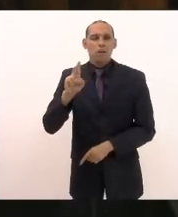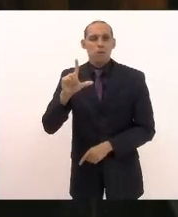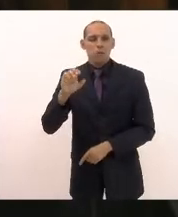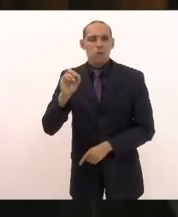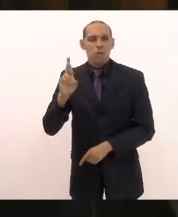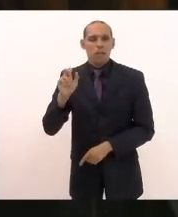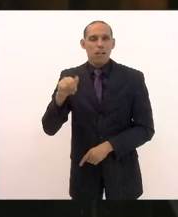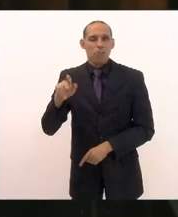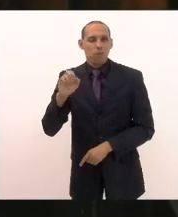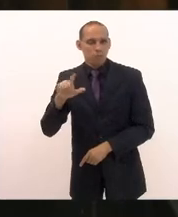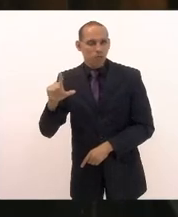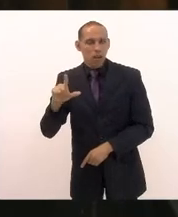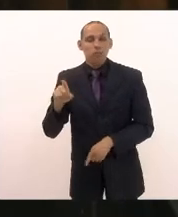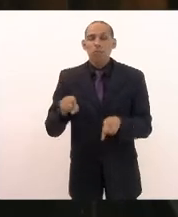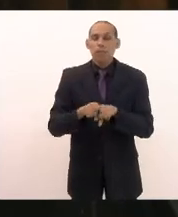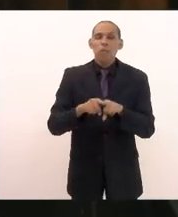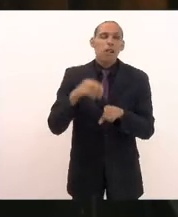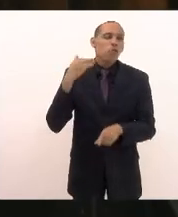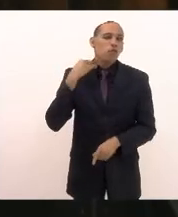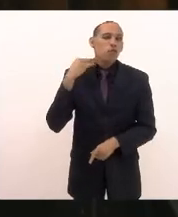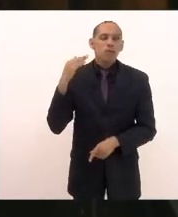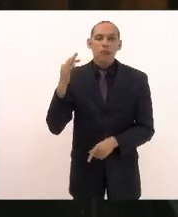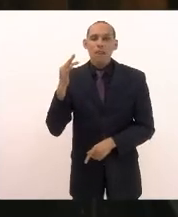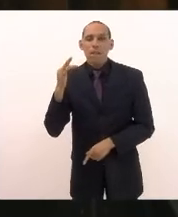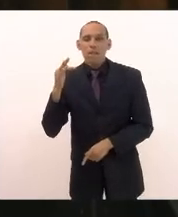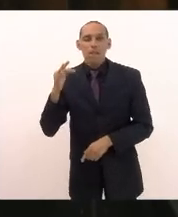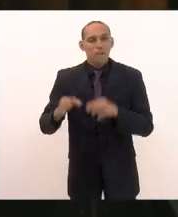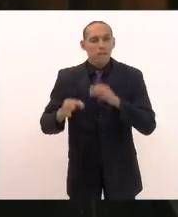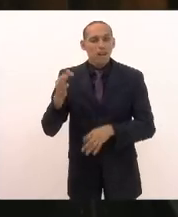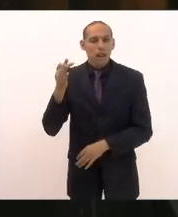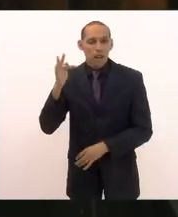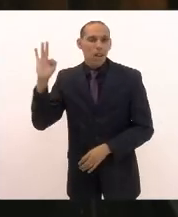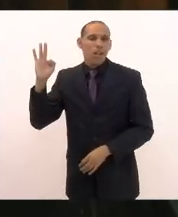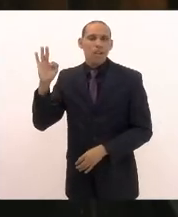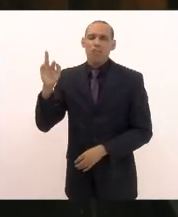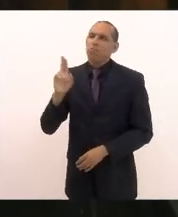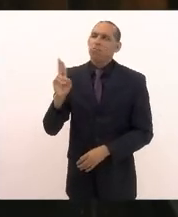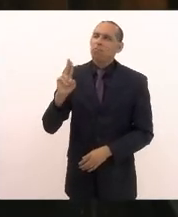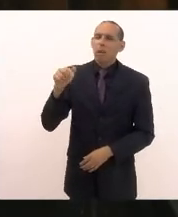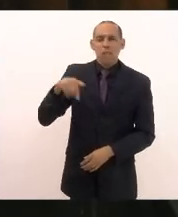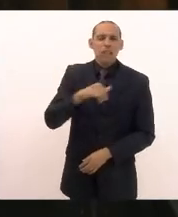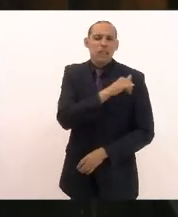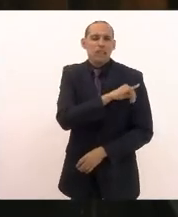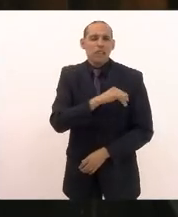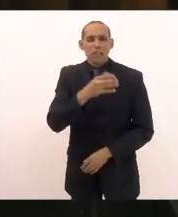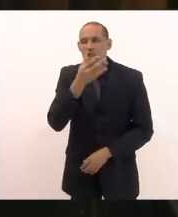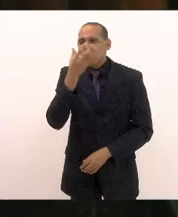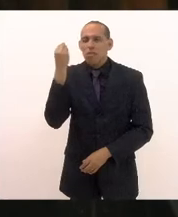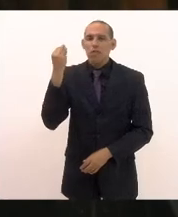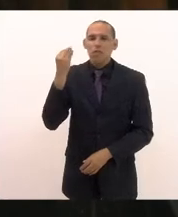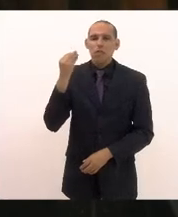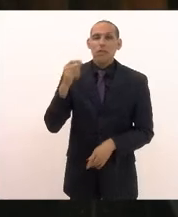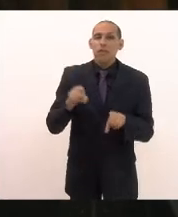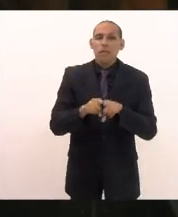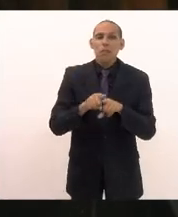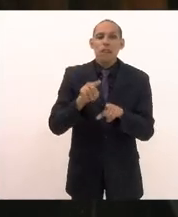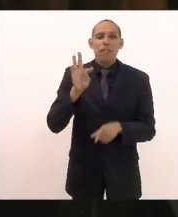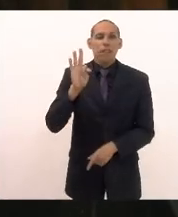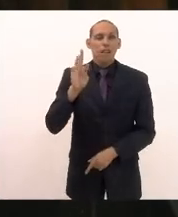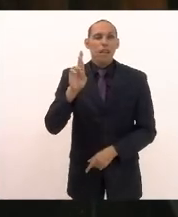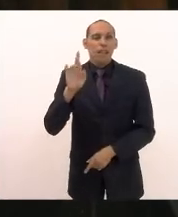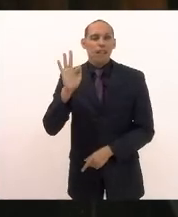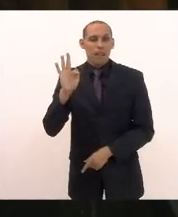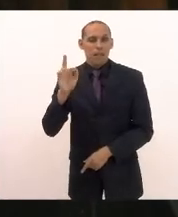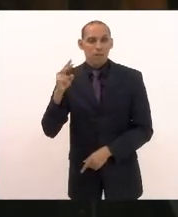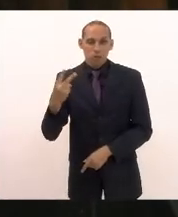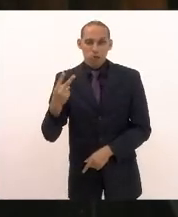a decisão de um juiz federal, cujo nome eu não me recordo, também aqui do Rio de Janeiro, a decisão do TRF2,